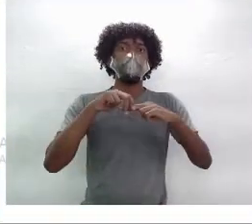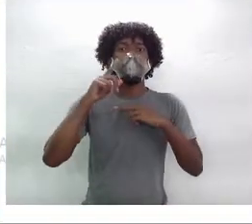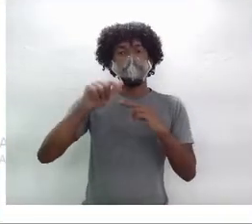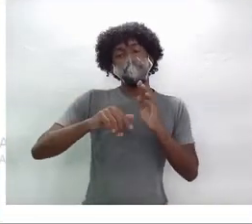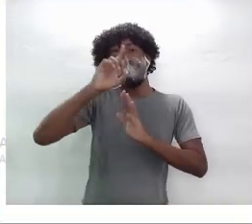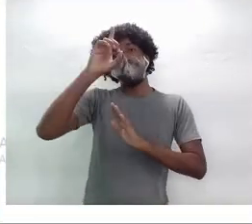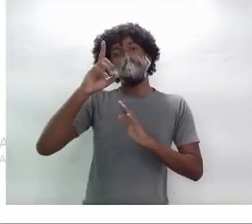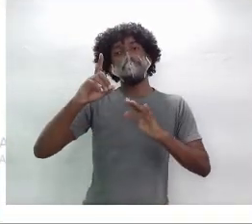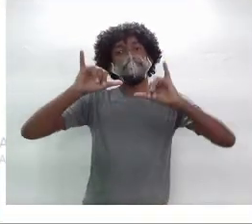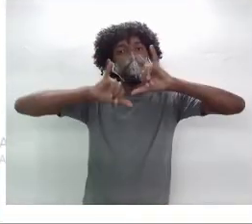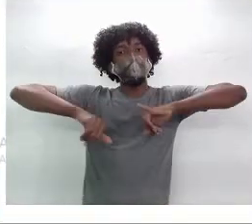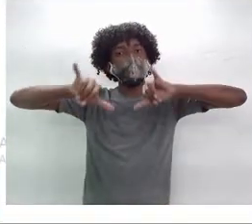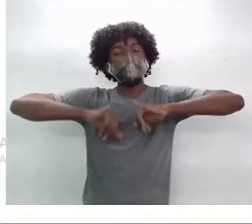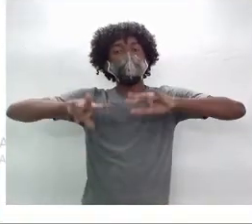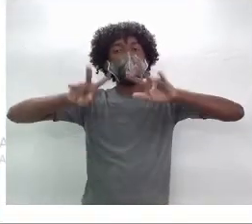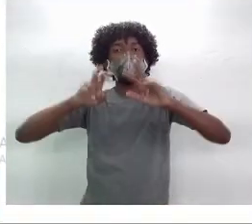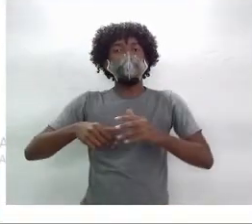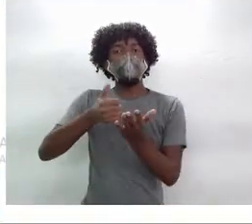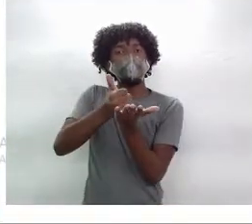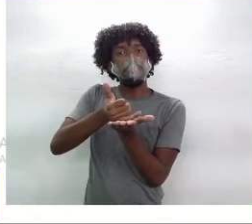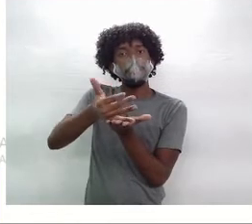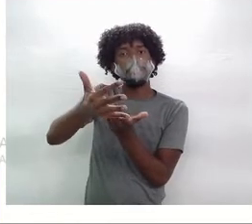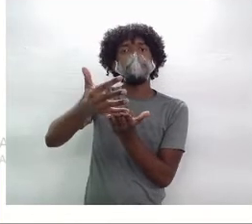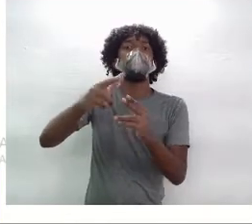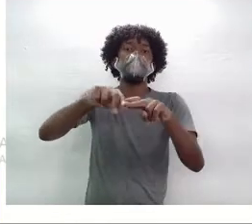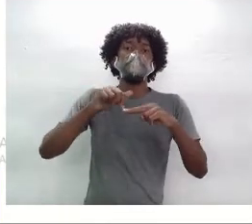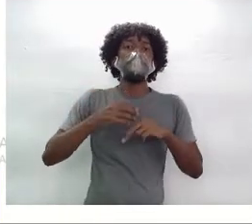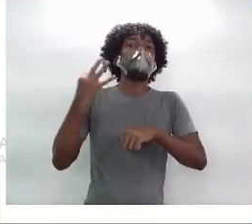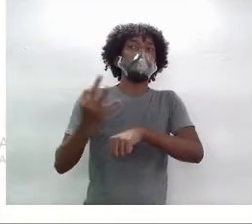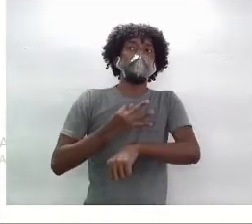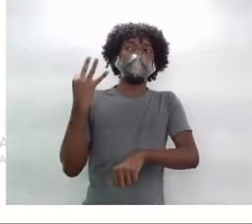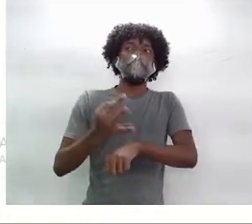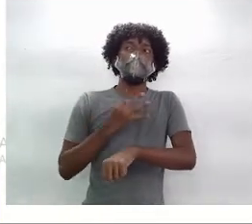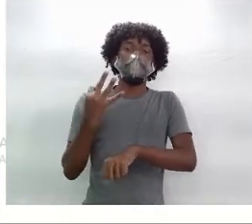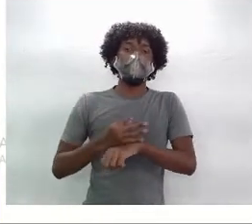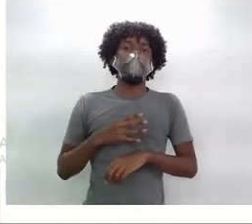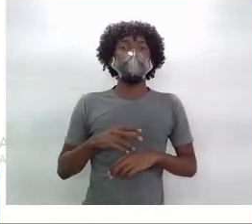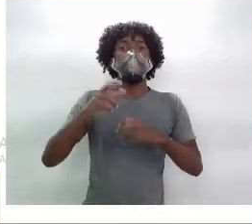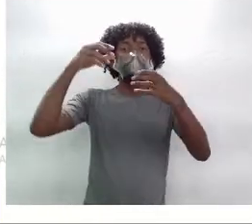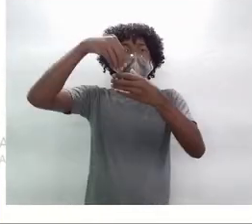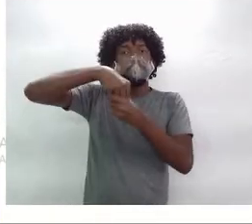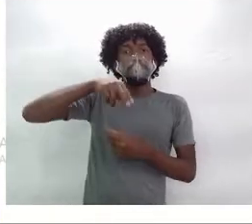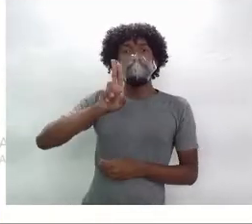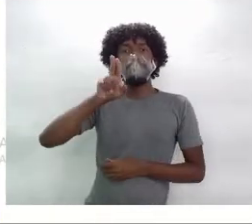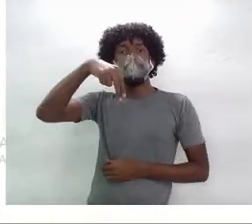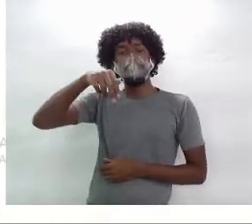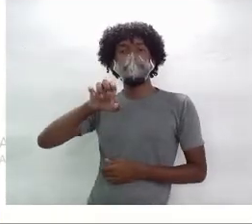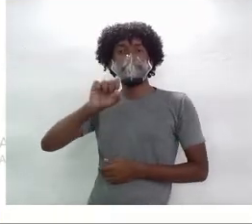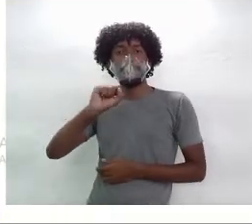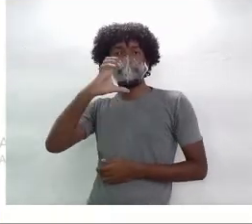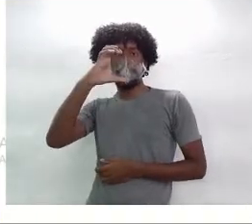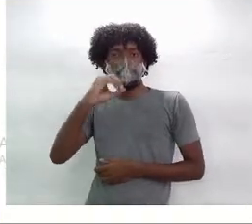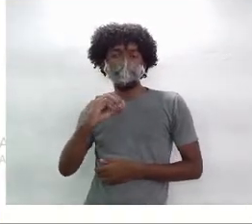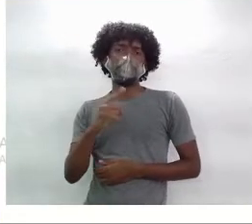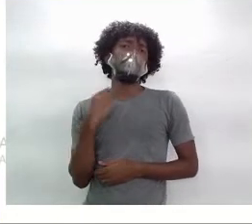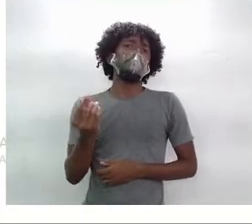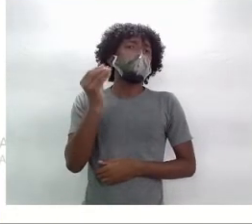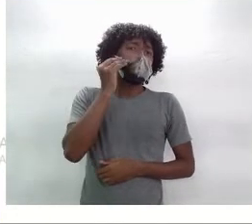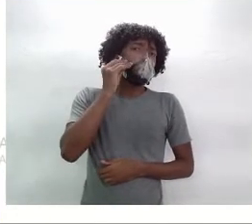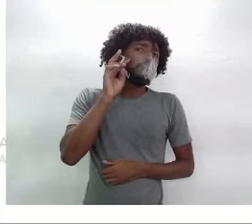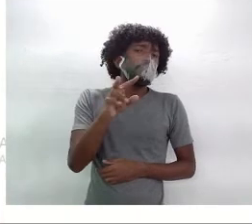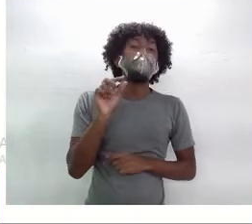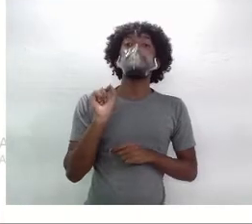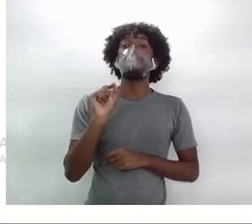Declaração de Princípios sobre a Tolerância da Unesco. O que foi que nós vimos sobre esse documento?